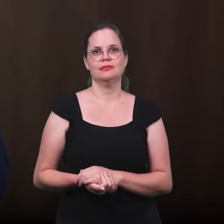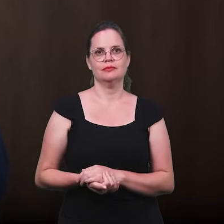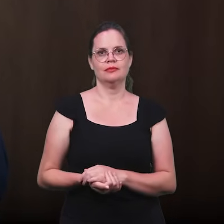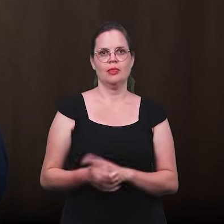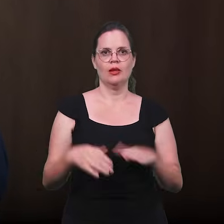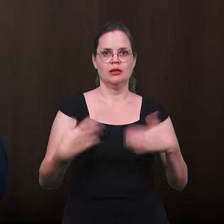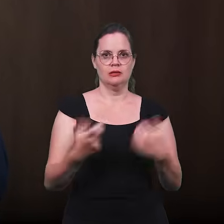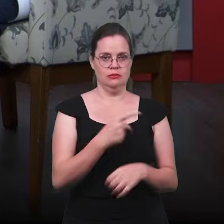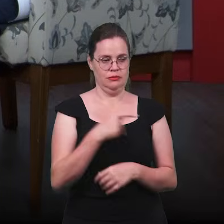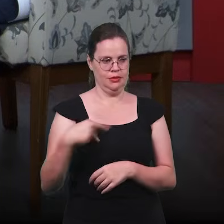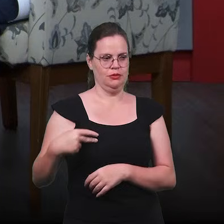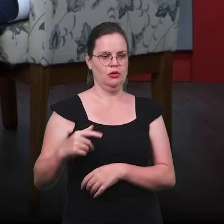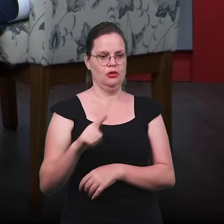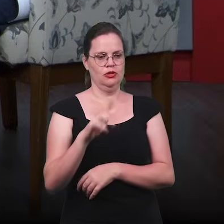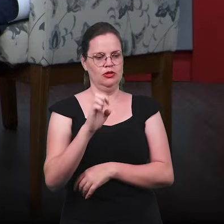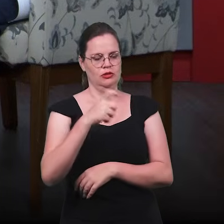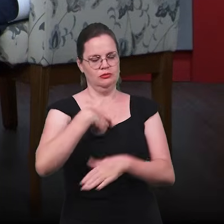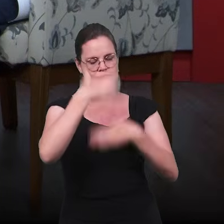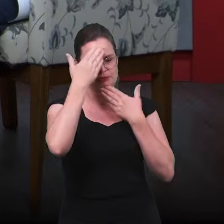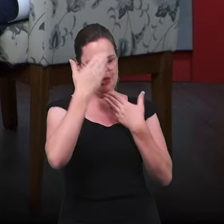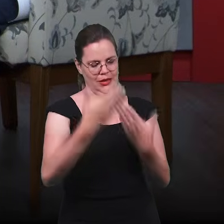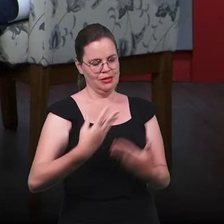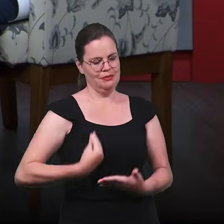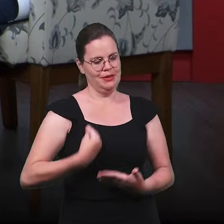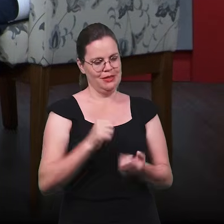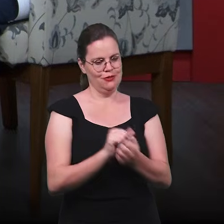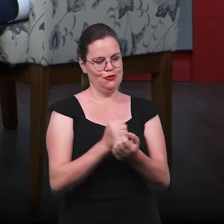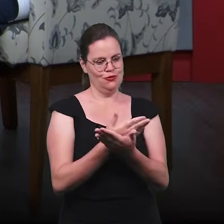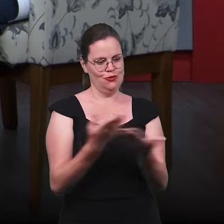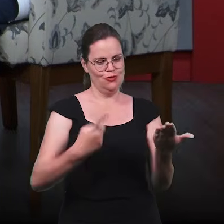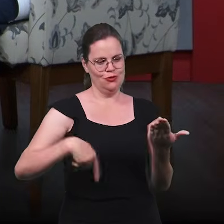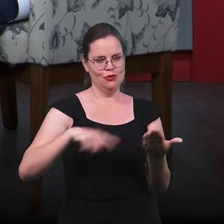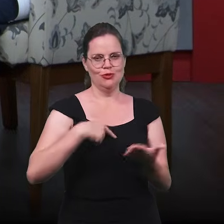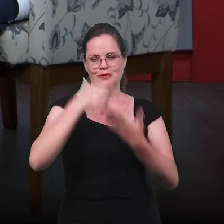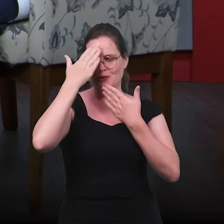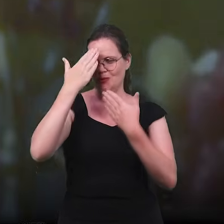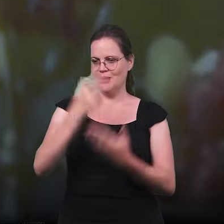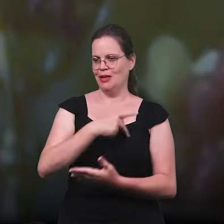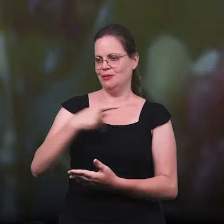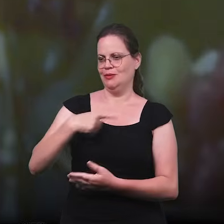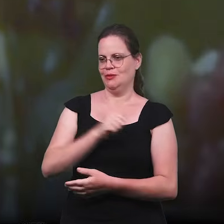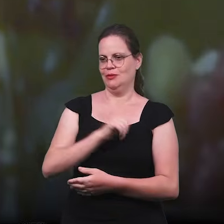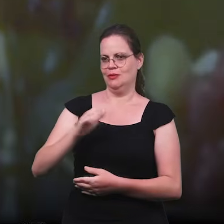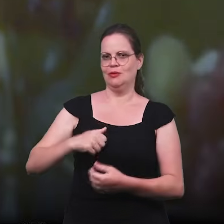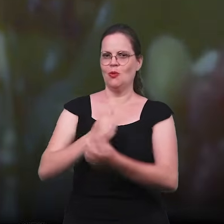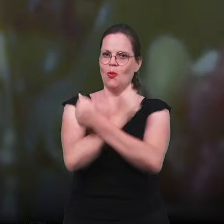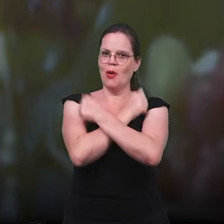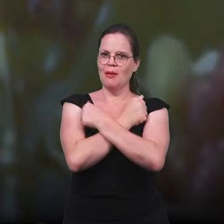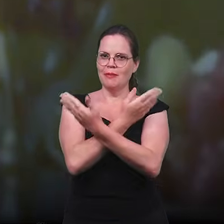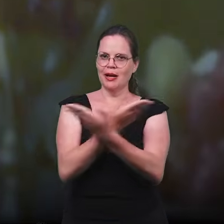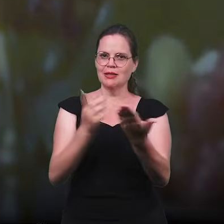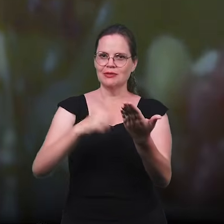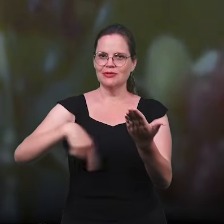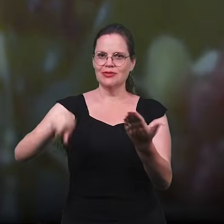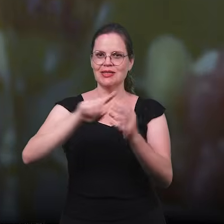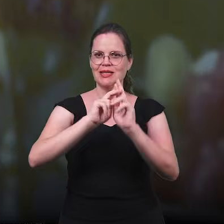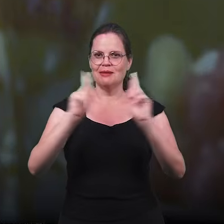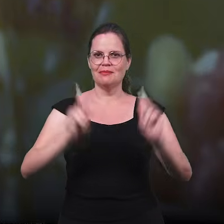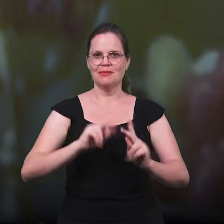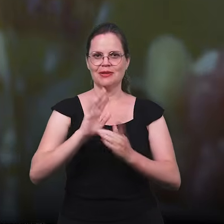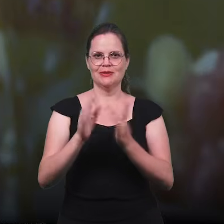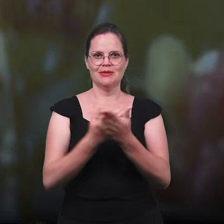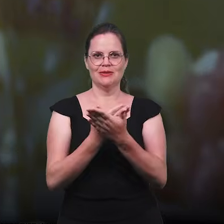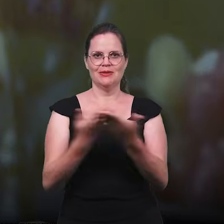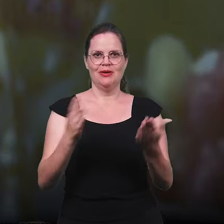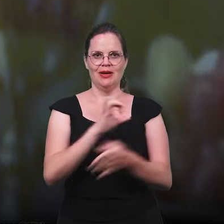então, pastor Gerson, agradecemos sua presença aqui conosco. Obrigado, pastor Antônio Carlos. Um abraço aos ouvintes, a paz do Senhor, os nossos queridos que têm